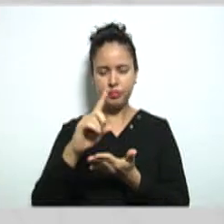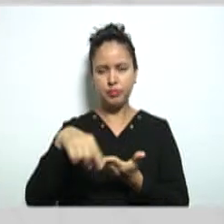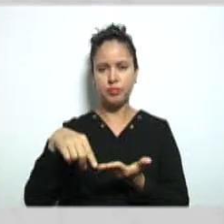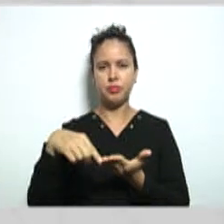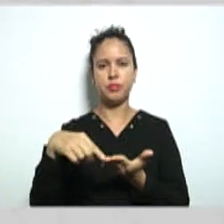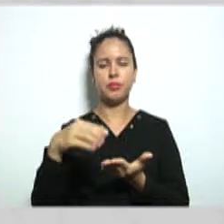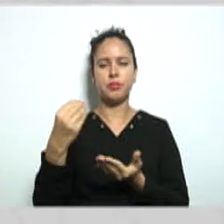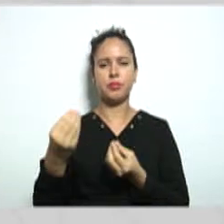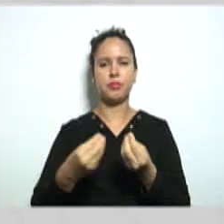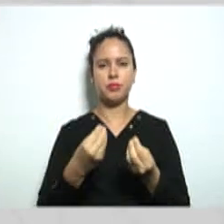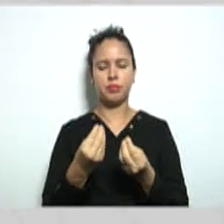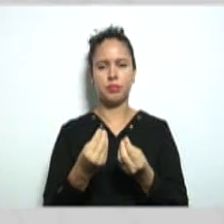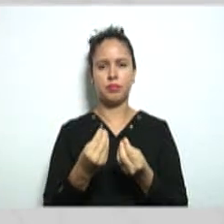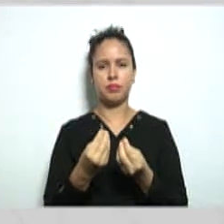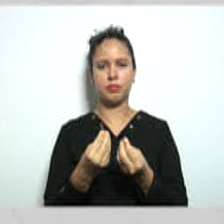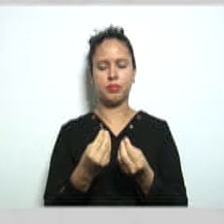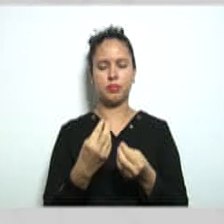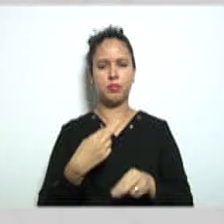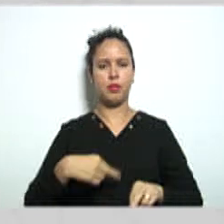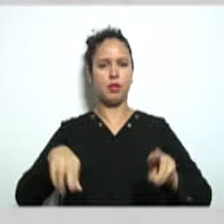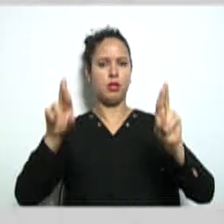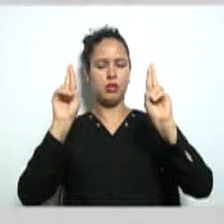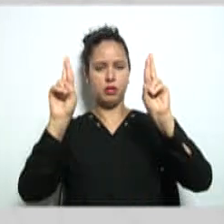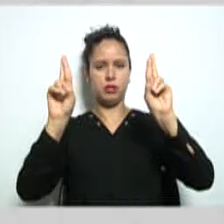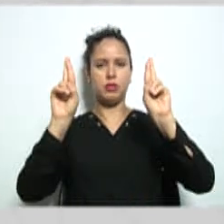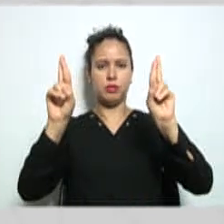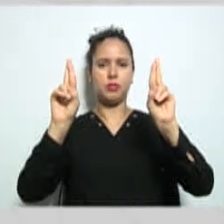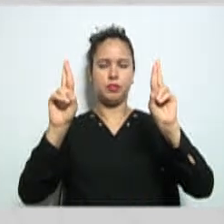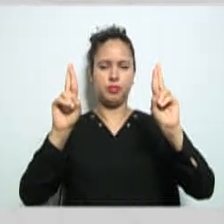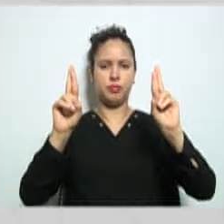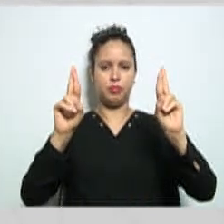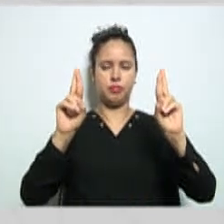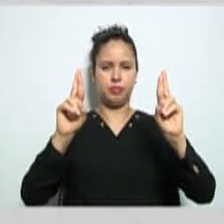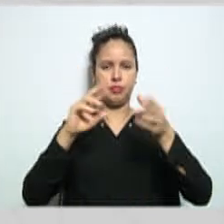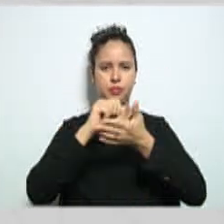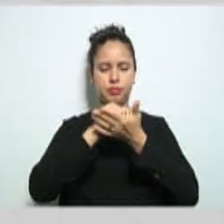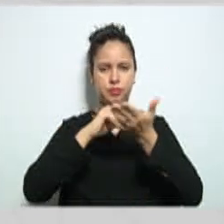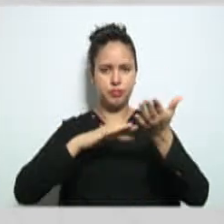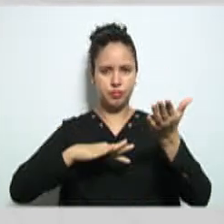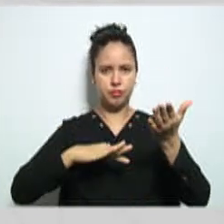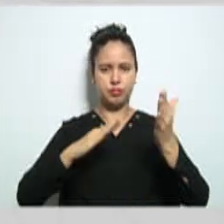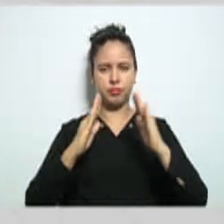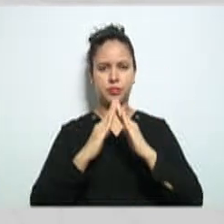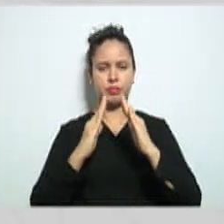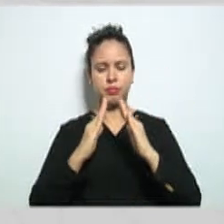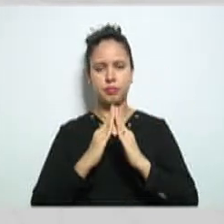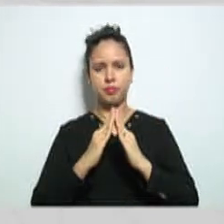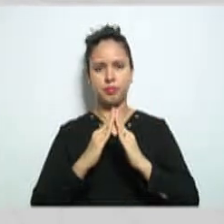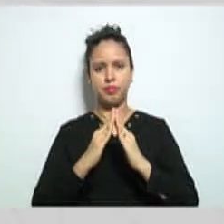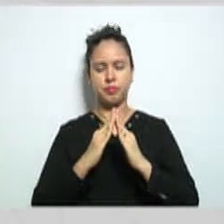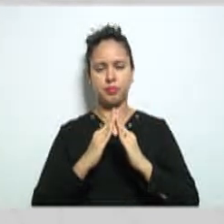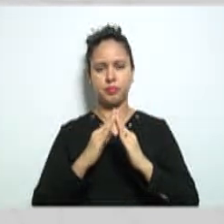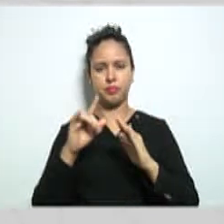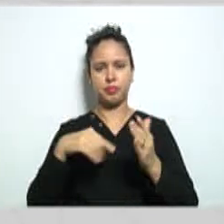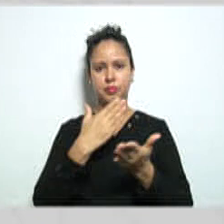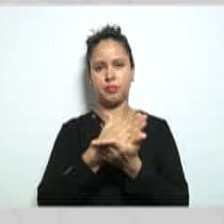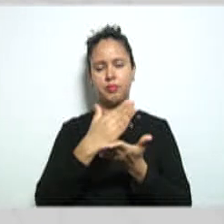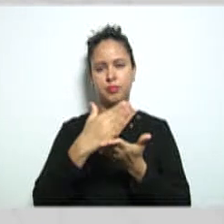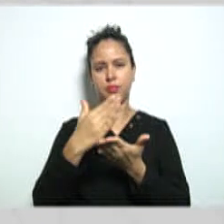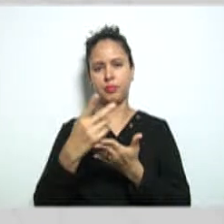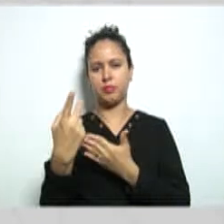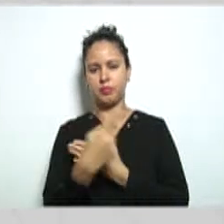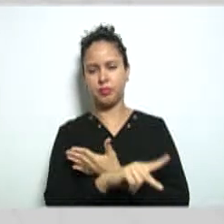modo pelo qual a responsabilidade das atividades do lar é dividida entre os seus